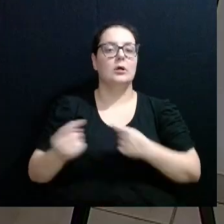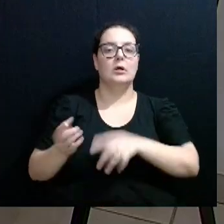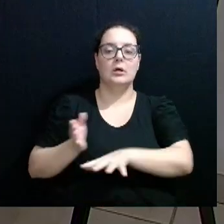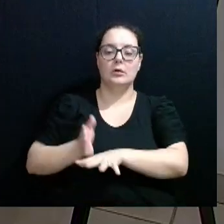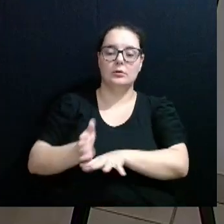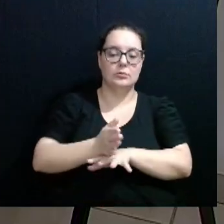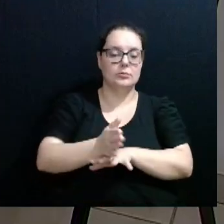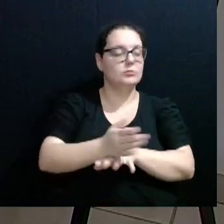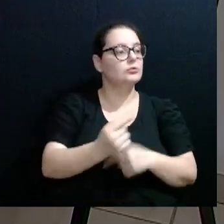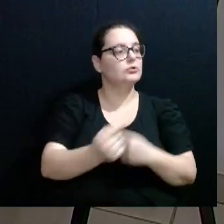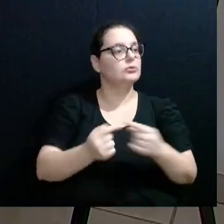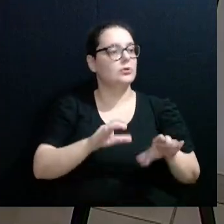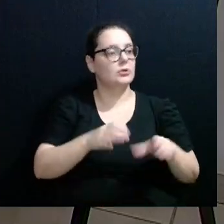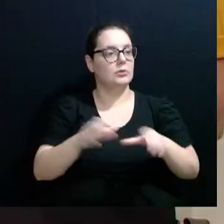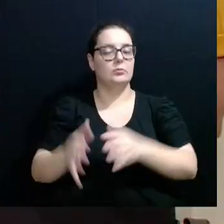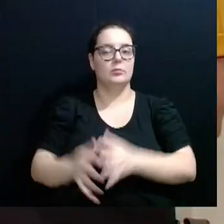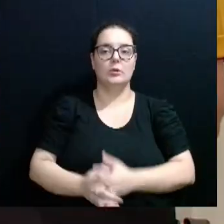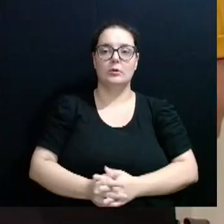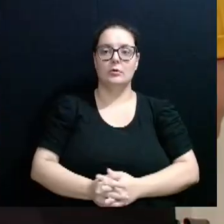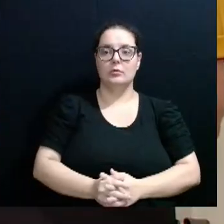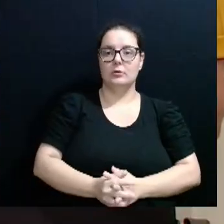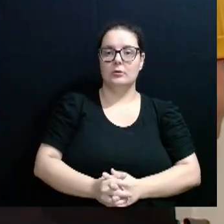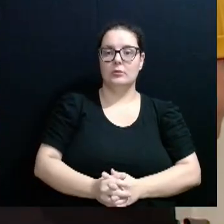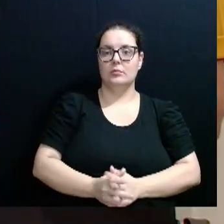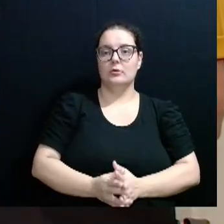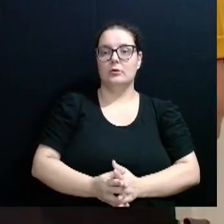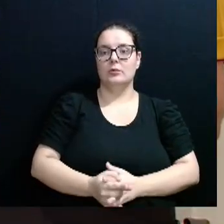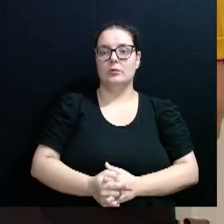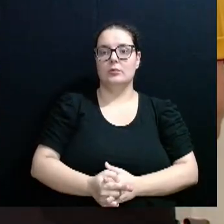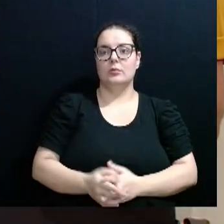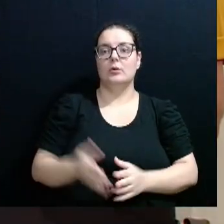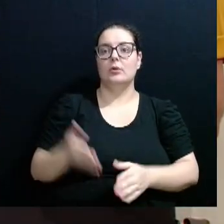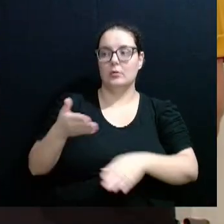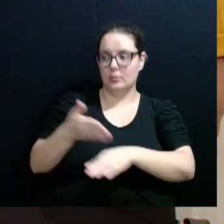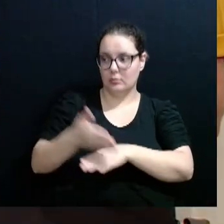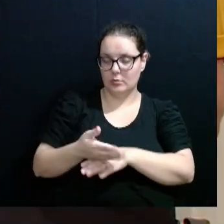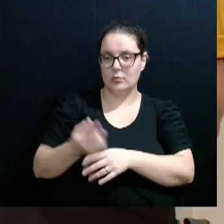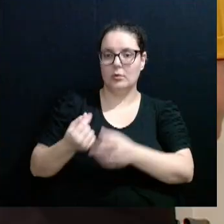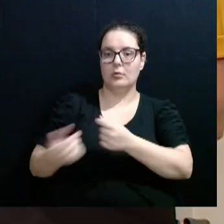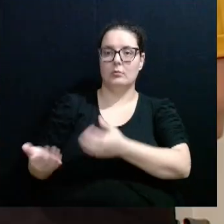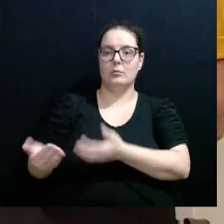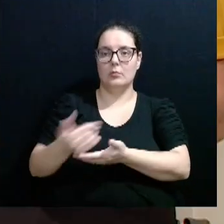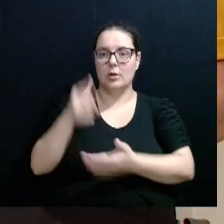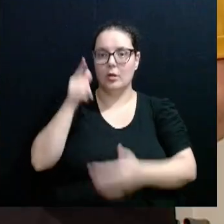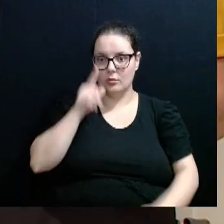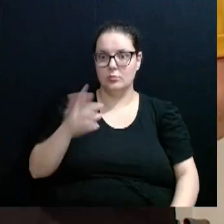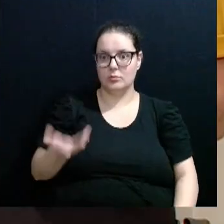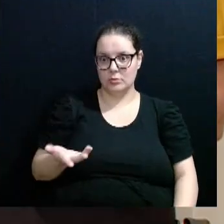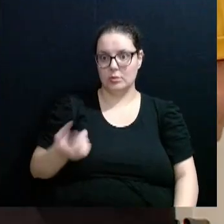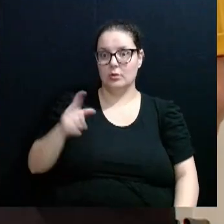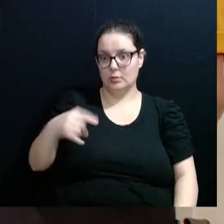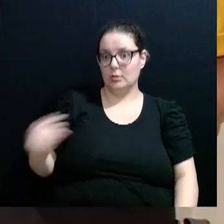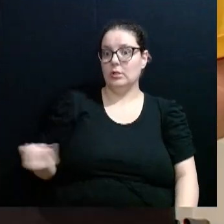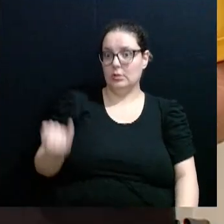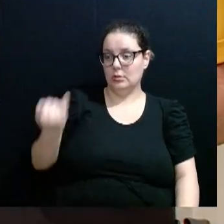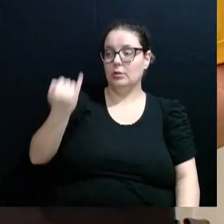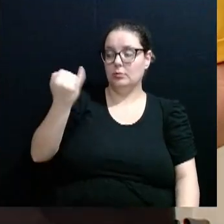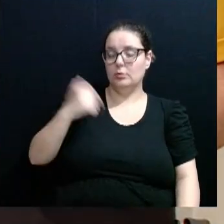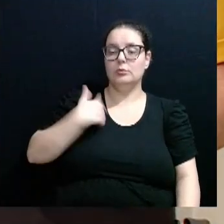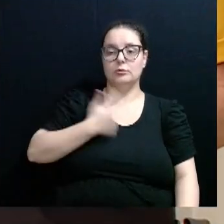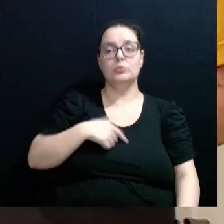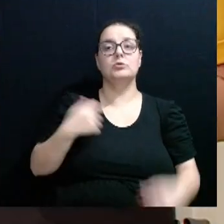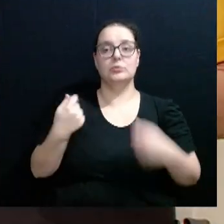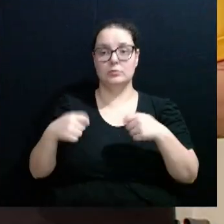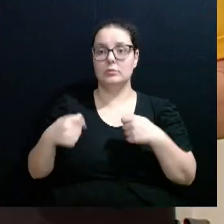grupo? Então, eu entrei inicialmente no captação de recursos, que é fundamental. A gente precisa